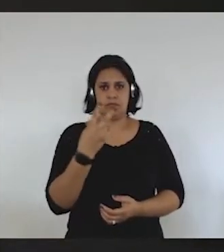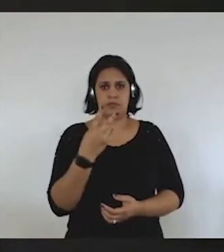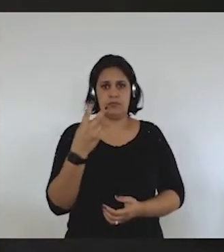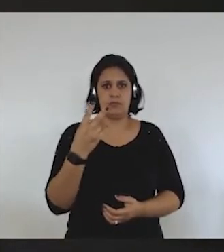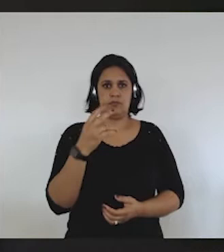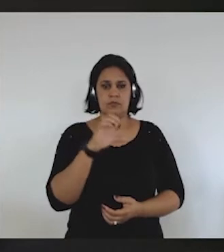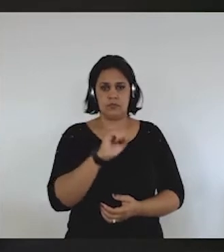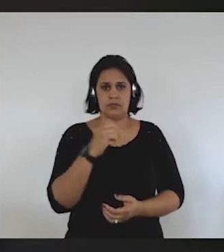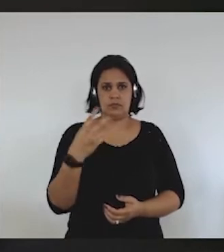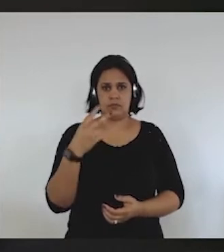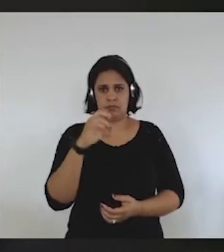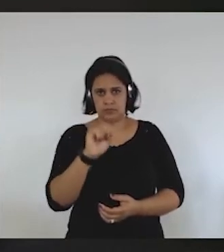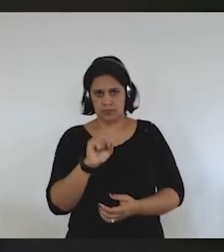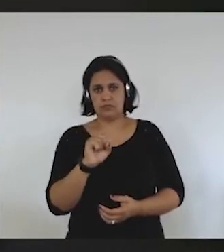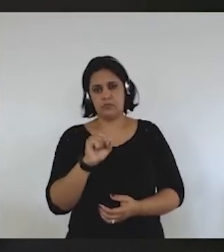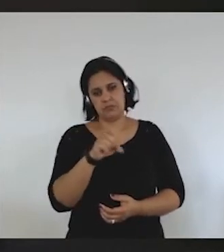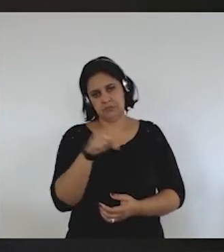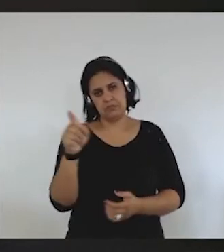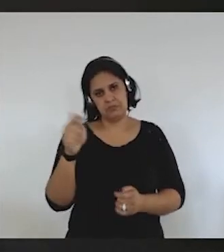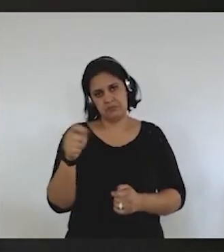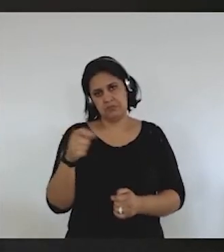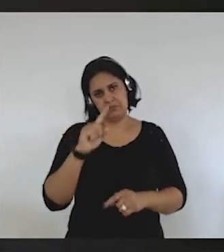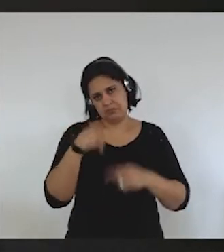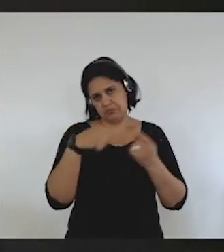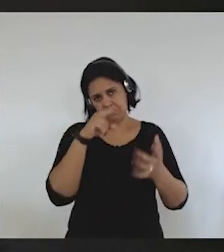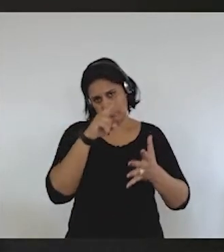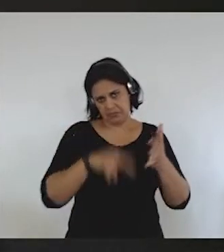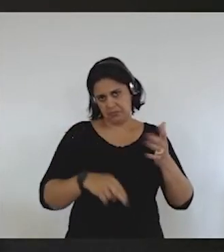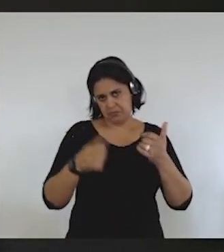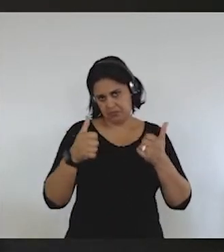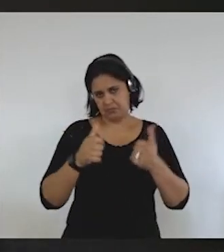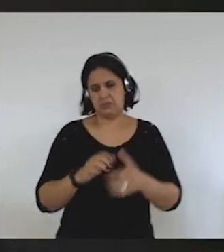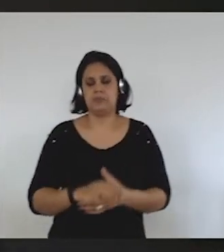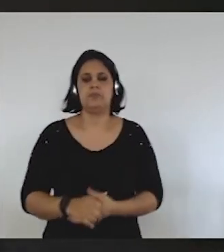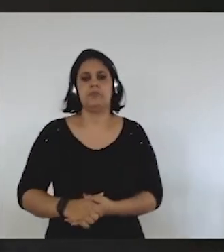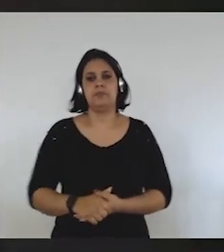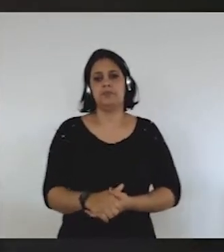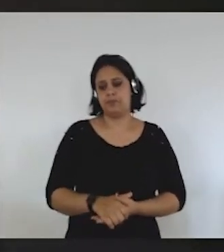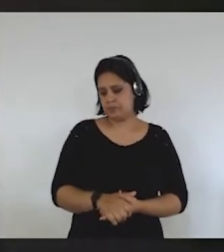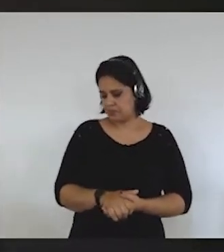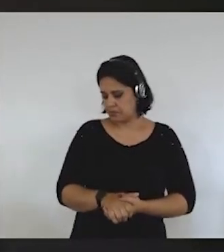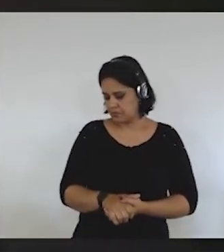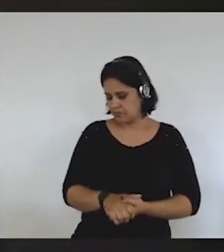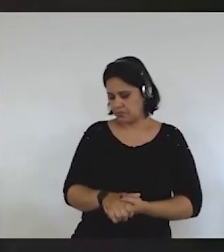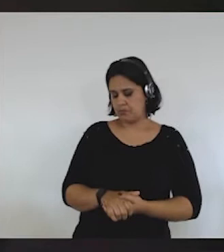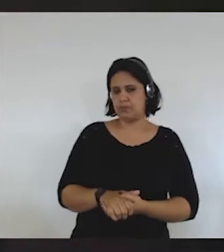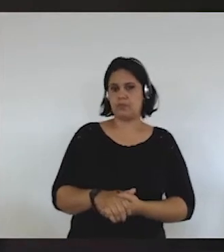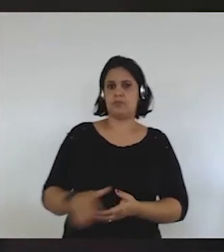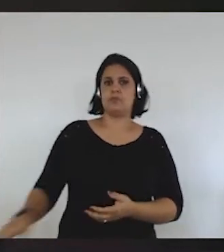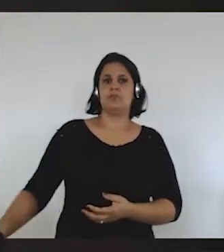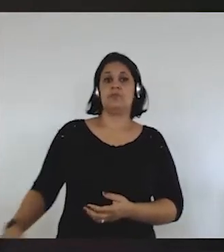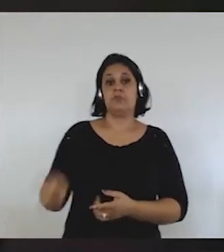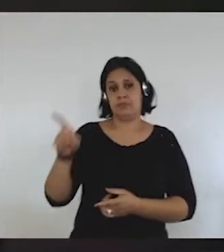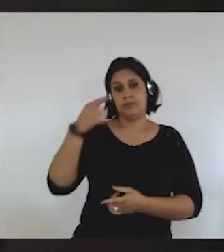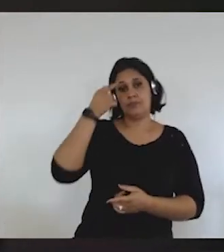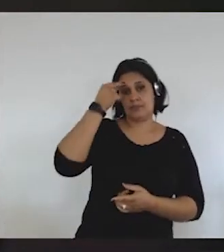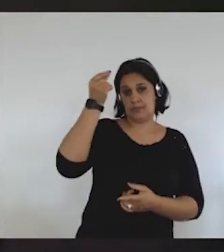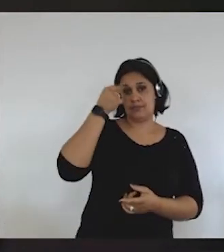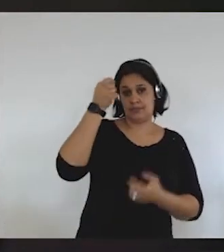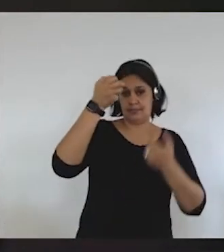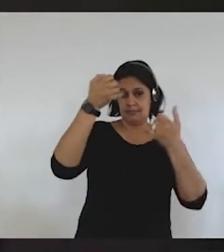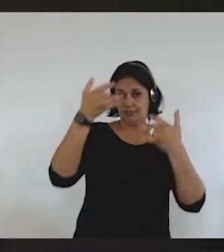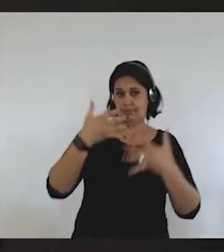184828, fica aqui o registro também, para se alguém quiser depois ler, a decisão liminar do ministro Barroso, que é muito polêmica e muito